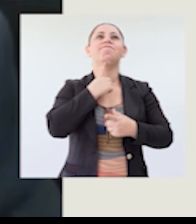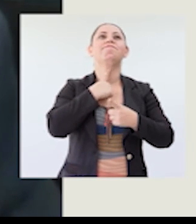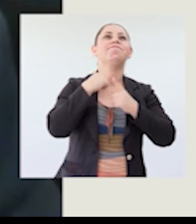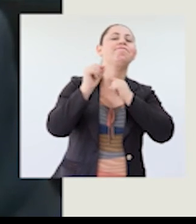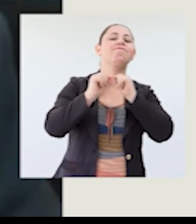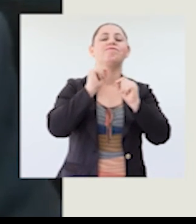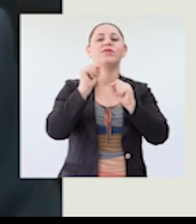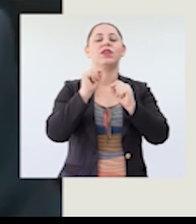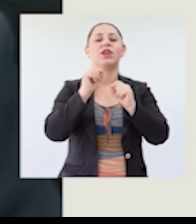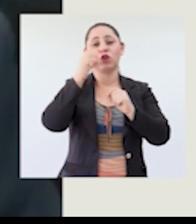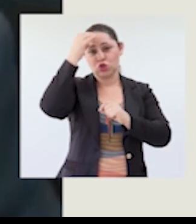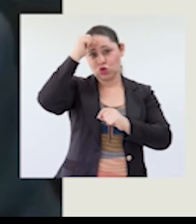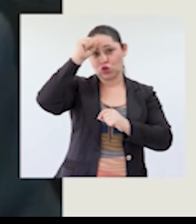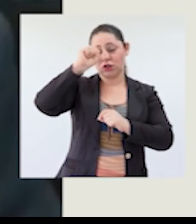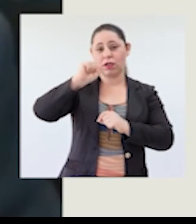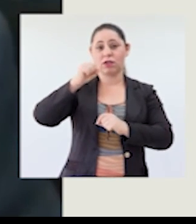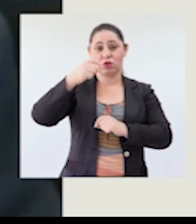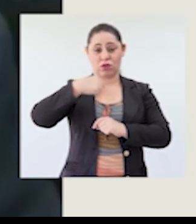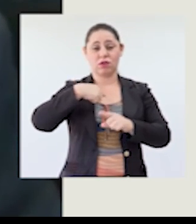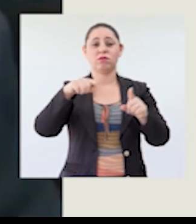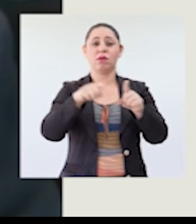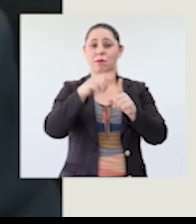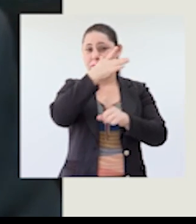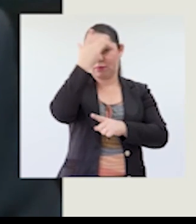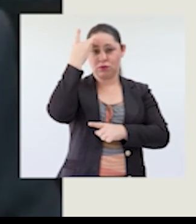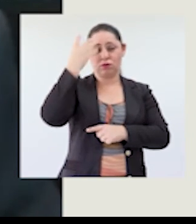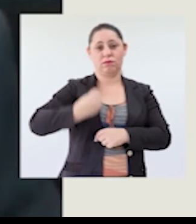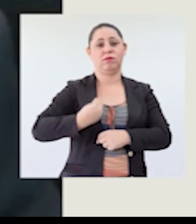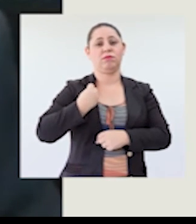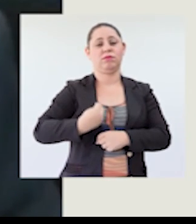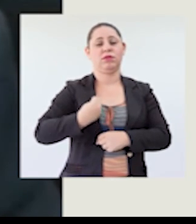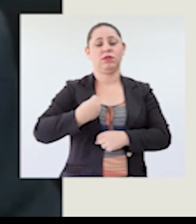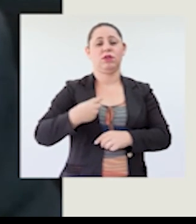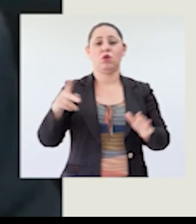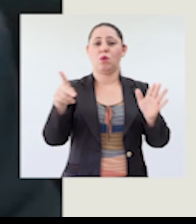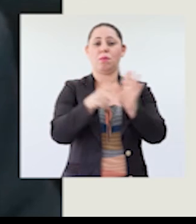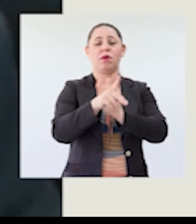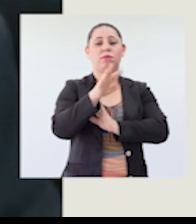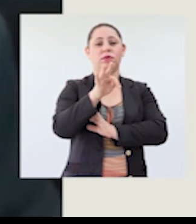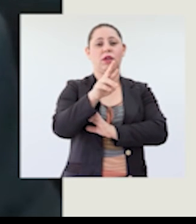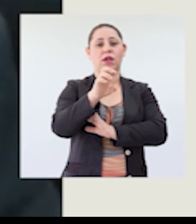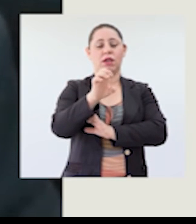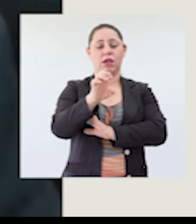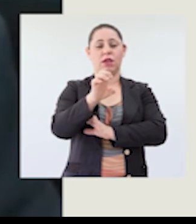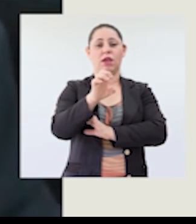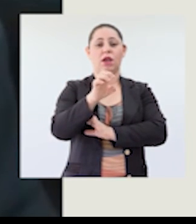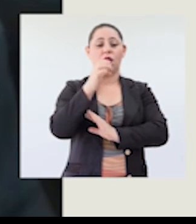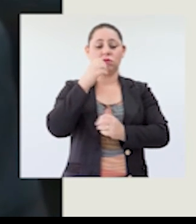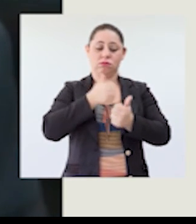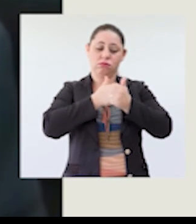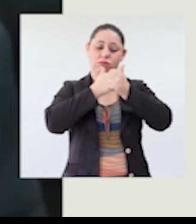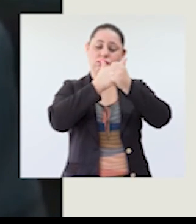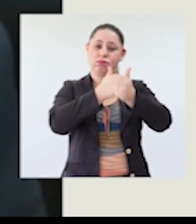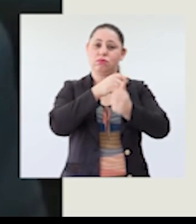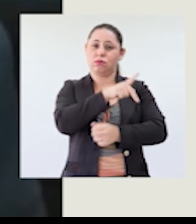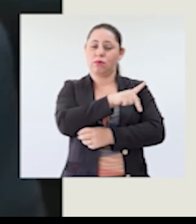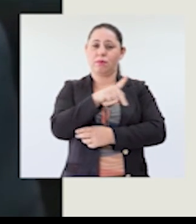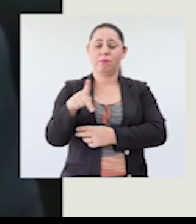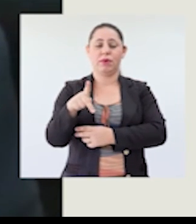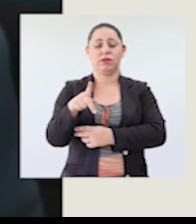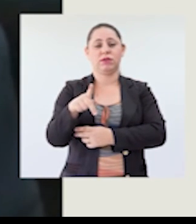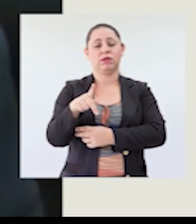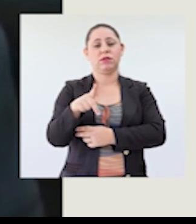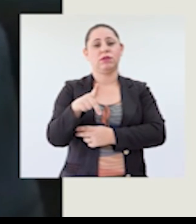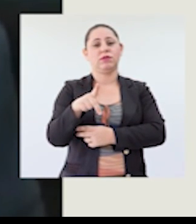todo o sucesso. Eu serei uma das pessoas que estará presente no próprio Tribunal Regional Eleitoral, acompanhando o